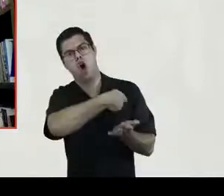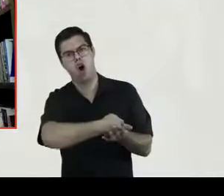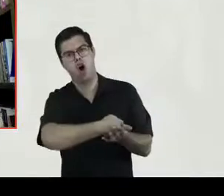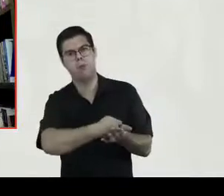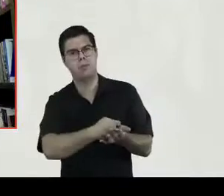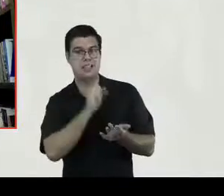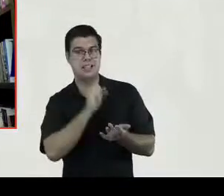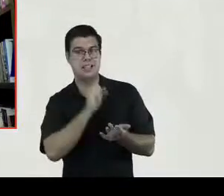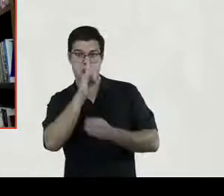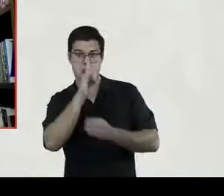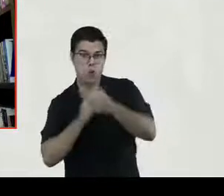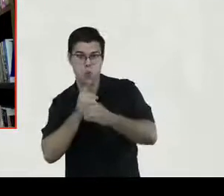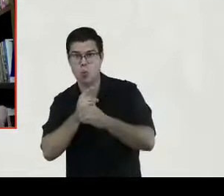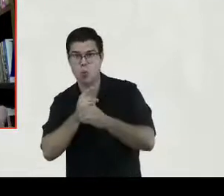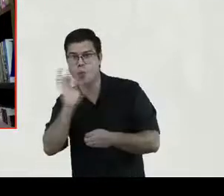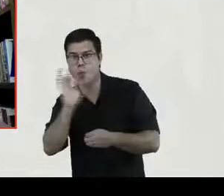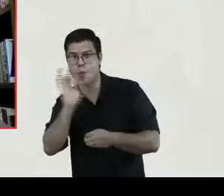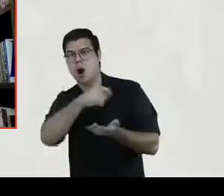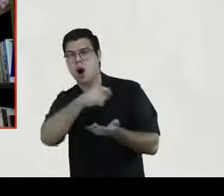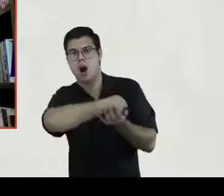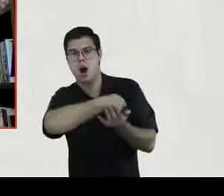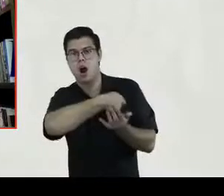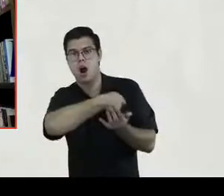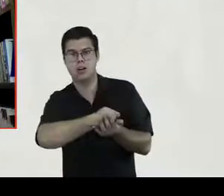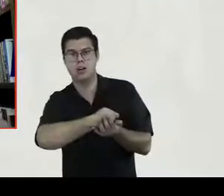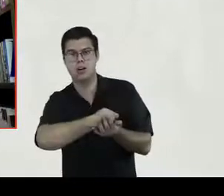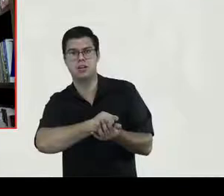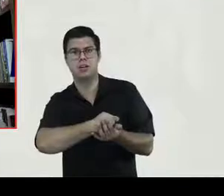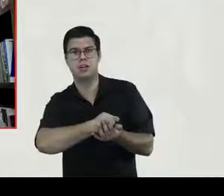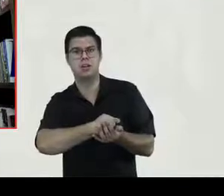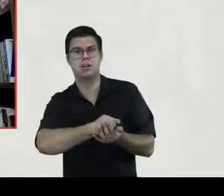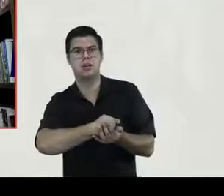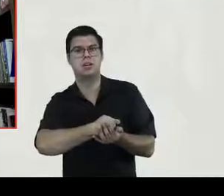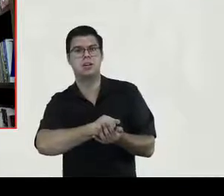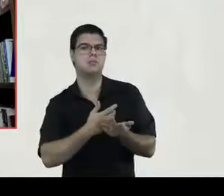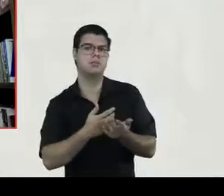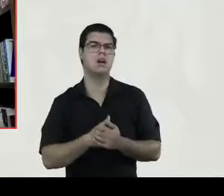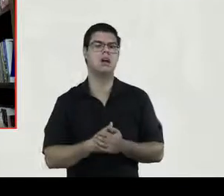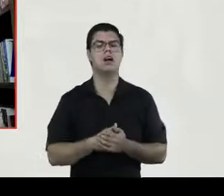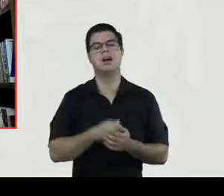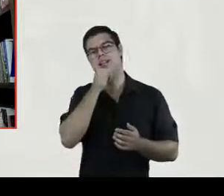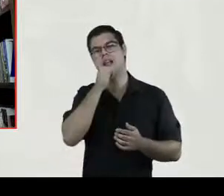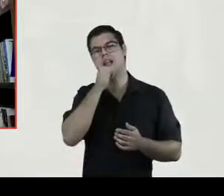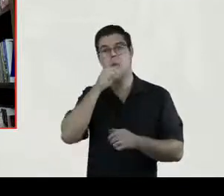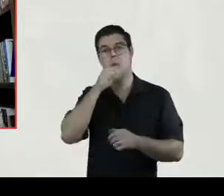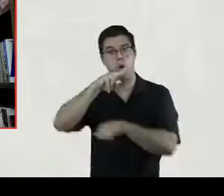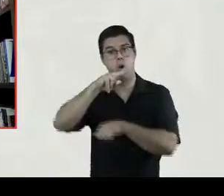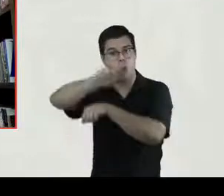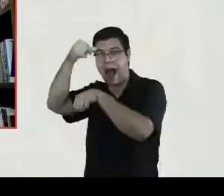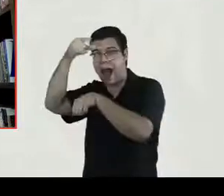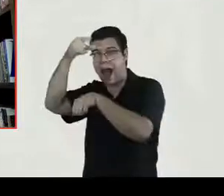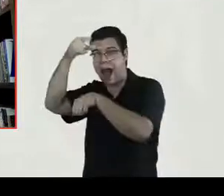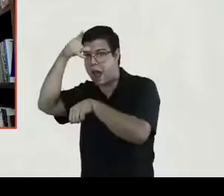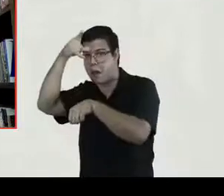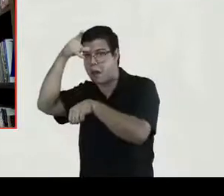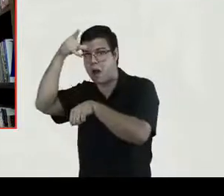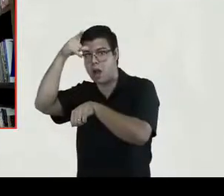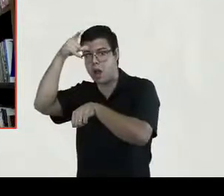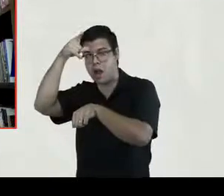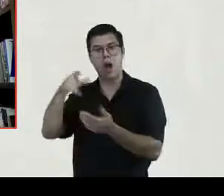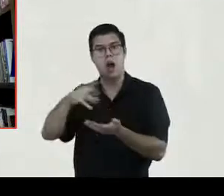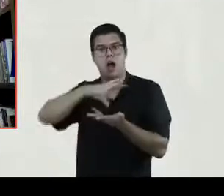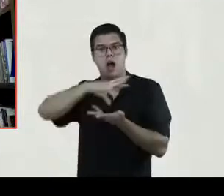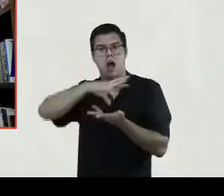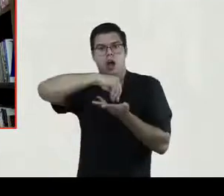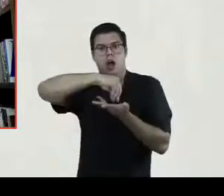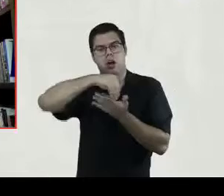digital. E aí tem a continuidade desta pergunta. No caso da Alemanha, qual é o critério quanto à digitalização de